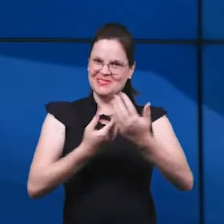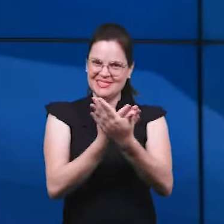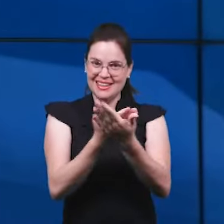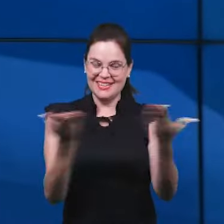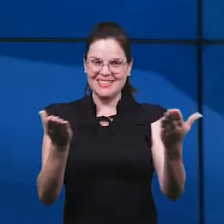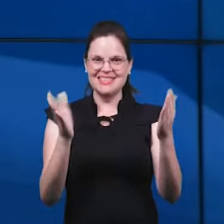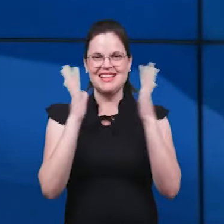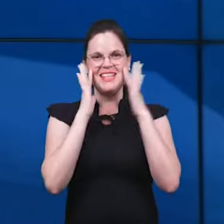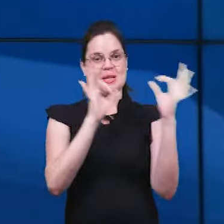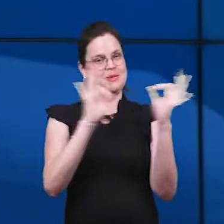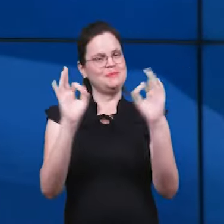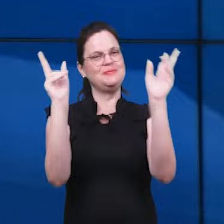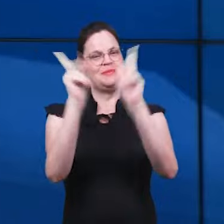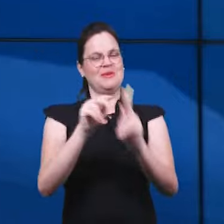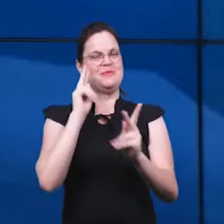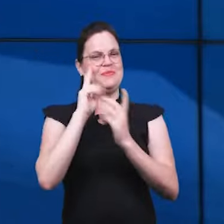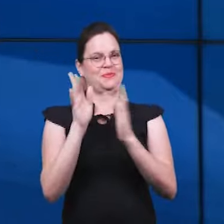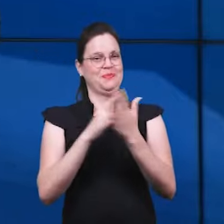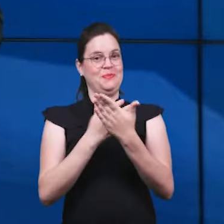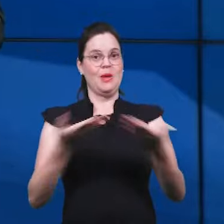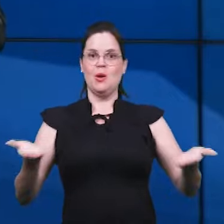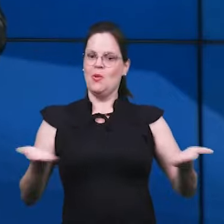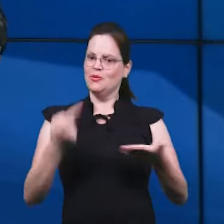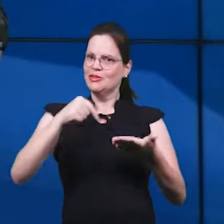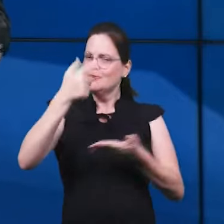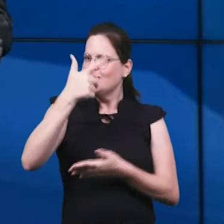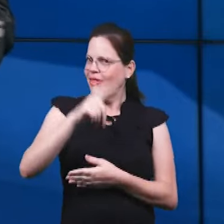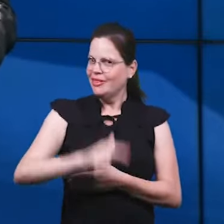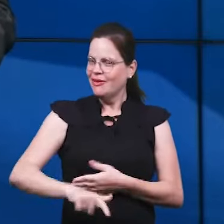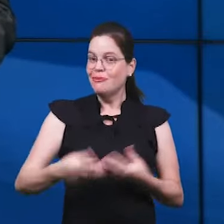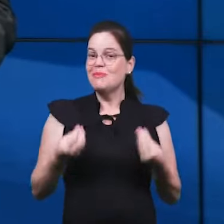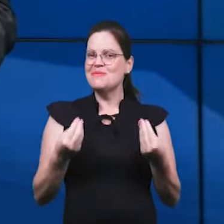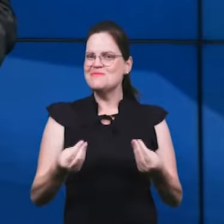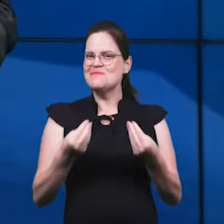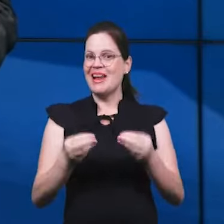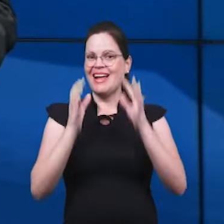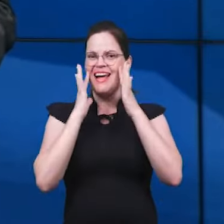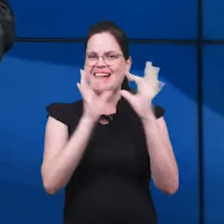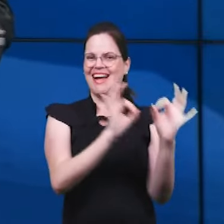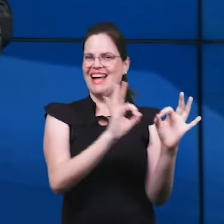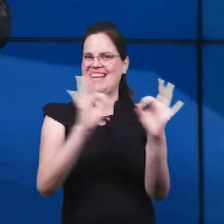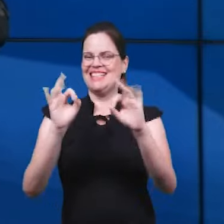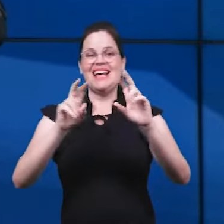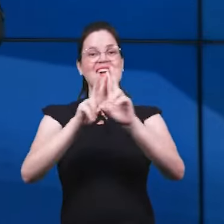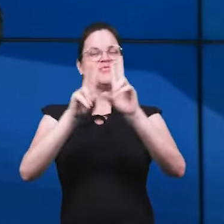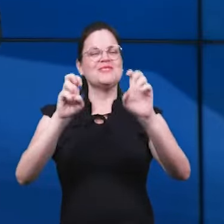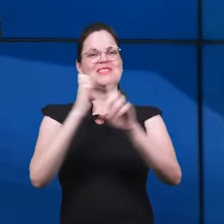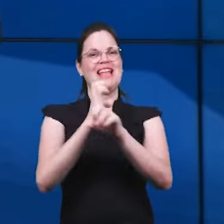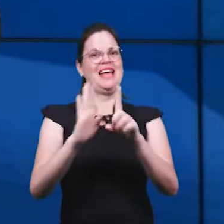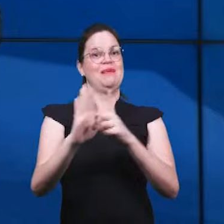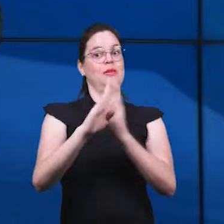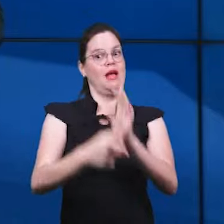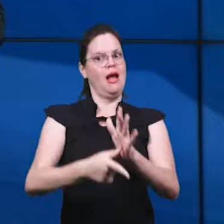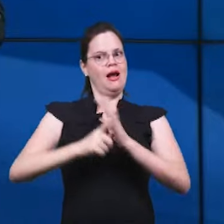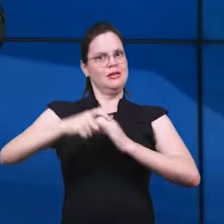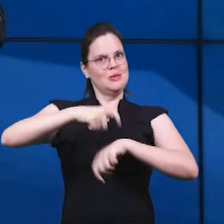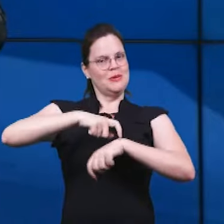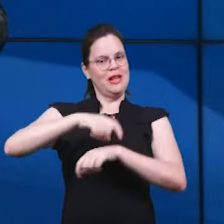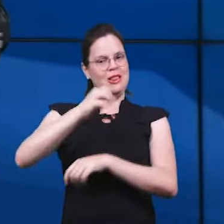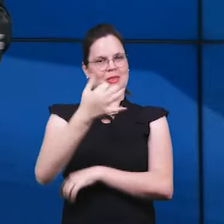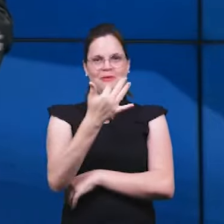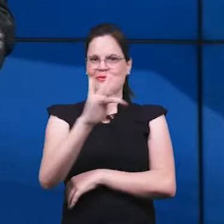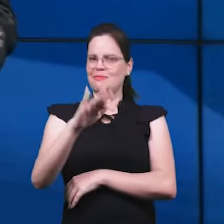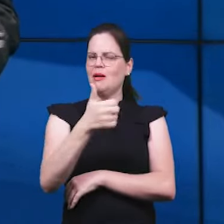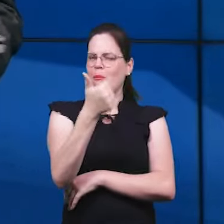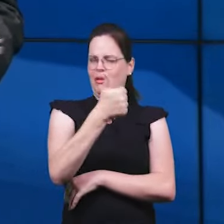eu quero cumprimentar a todos com a paz do Senhor. Nós estamos aqui outra vez para adiantar o assunto da Escola Bíblica Dominical nesta